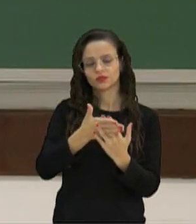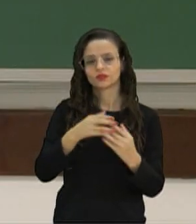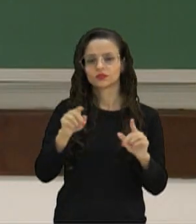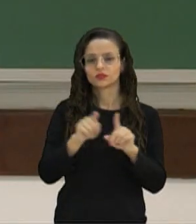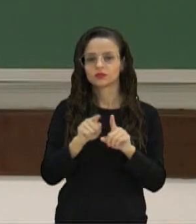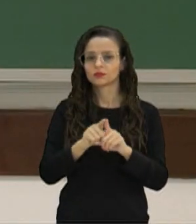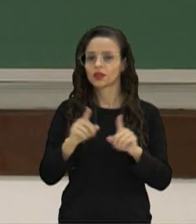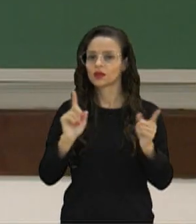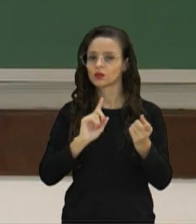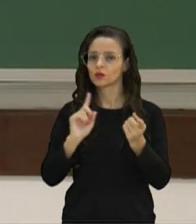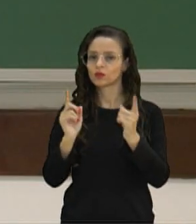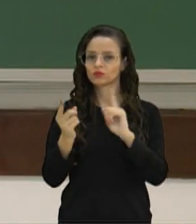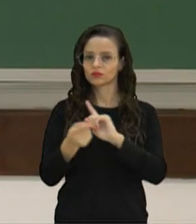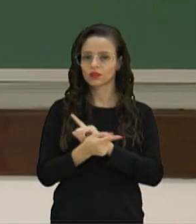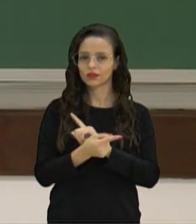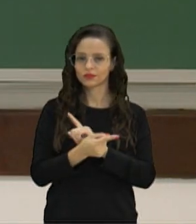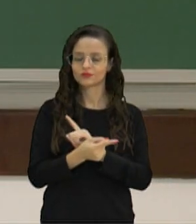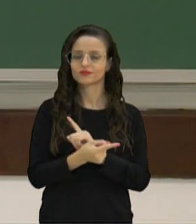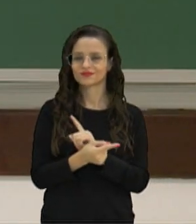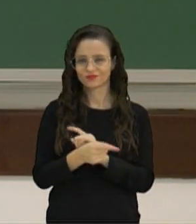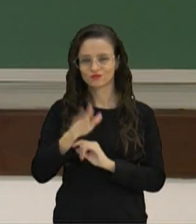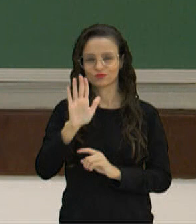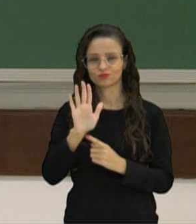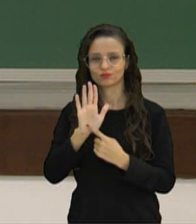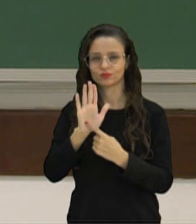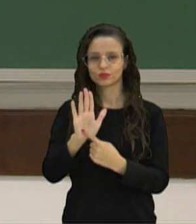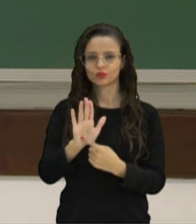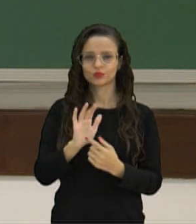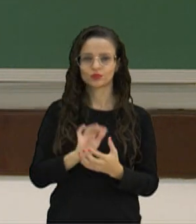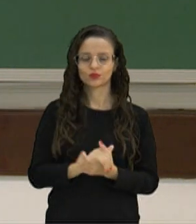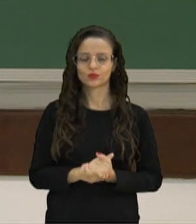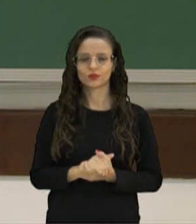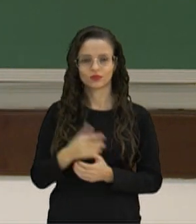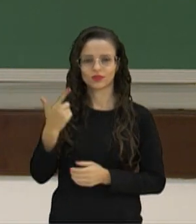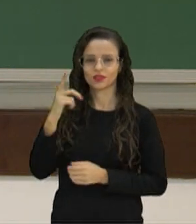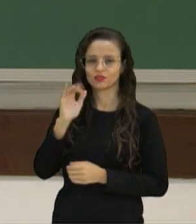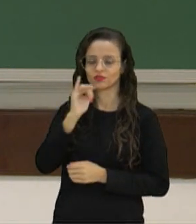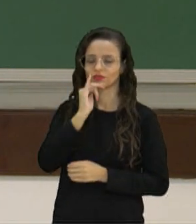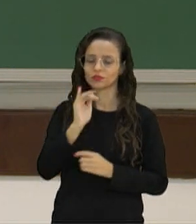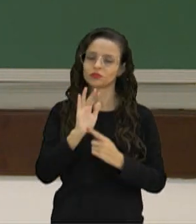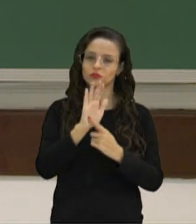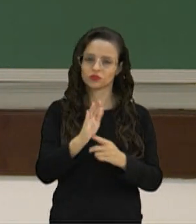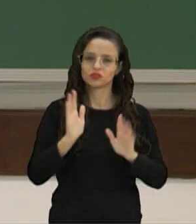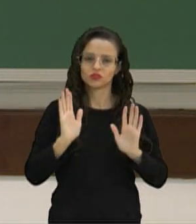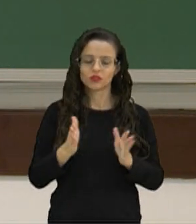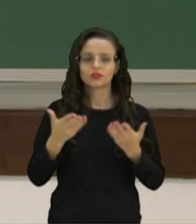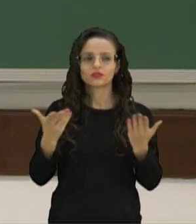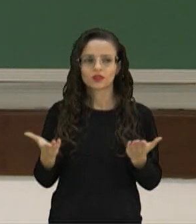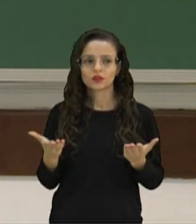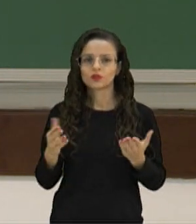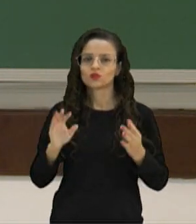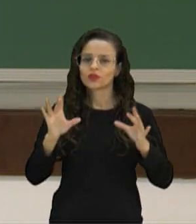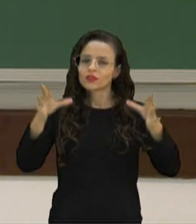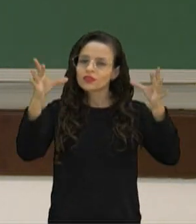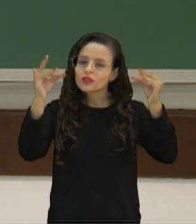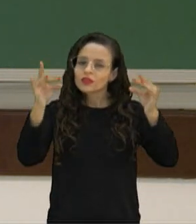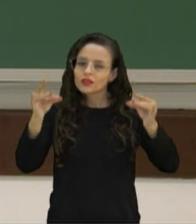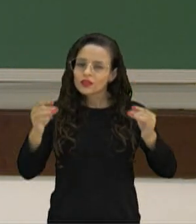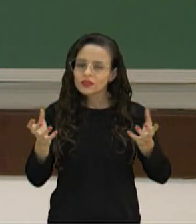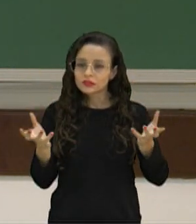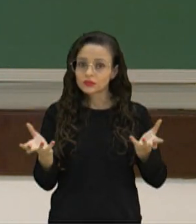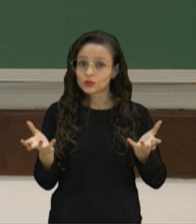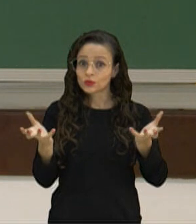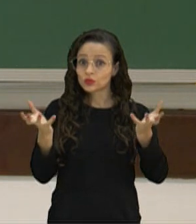vezes se contrapor a esses elementos, como nós já vimos em todos aqueles exemplos. Aquela ornamentação excessiva